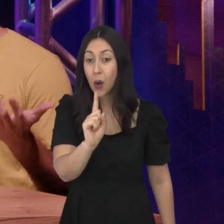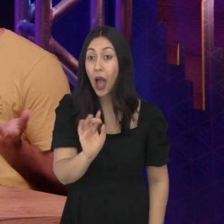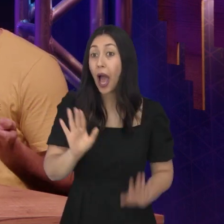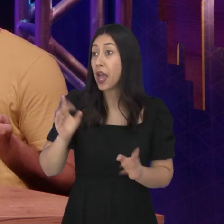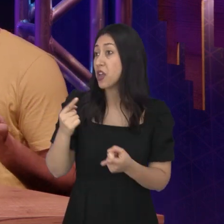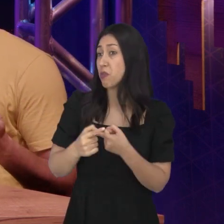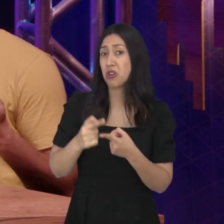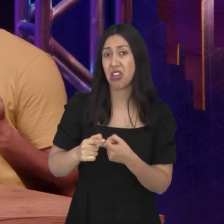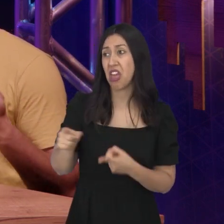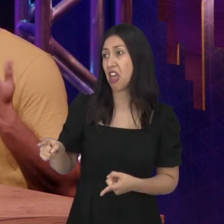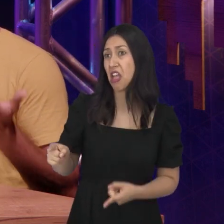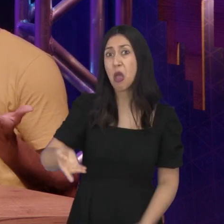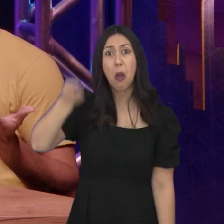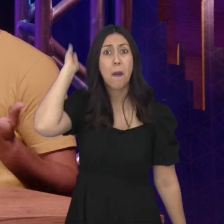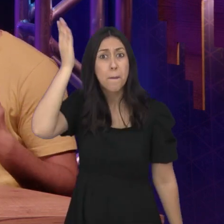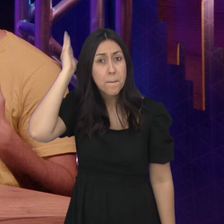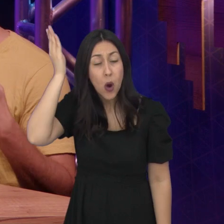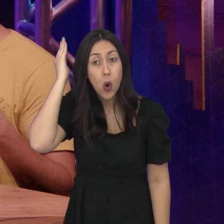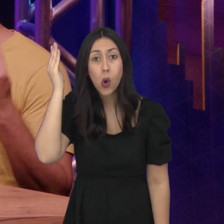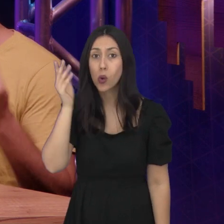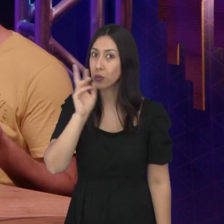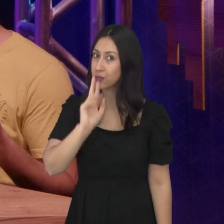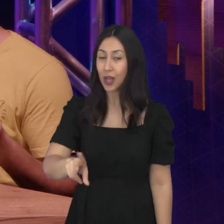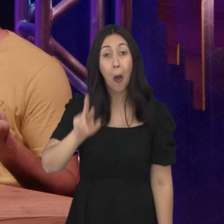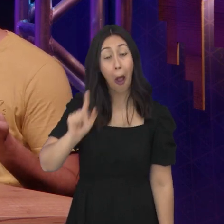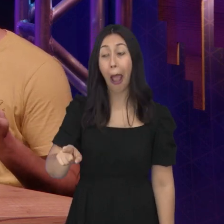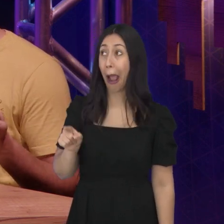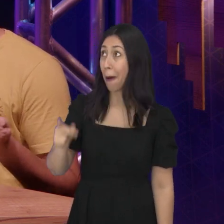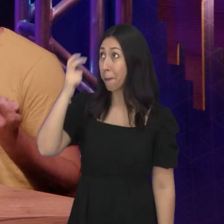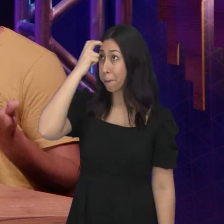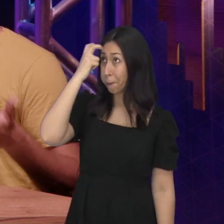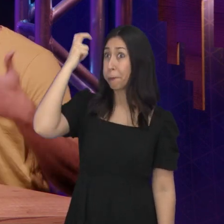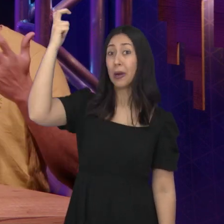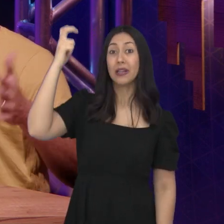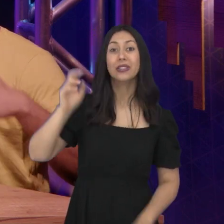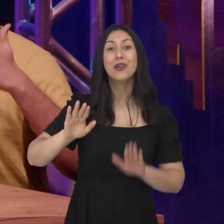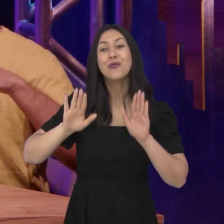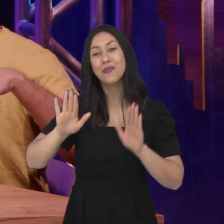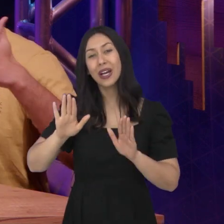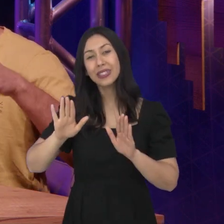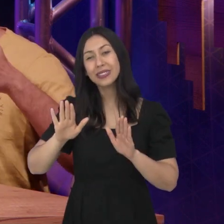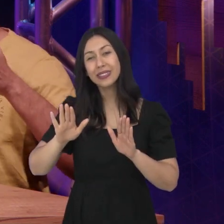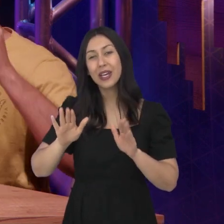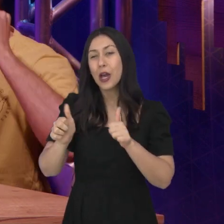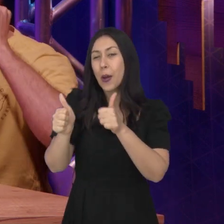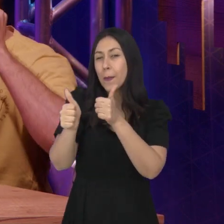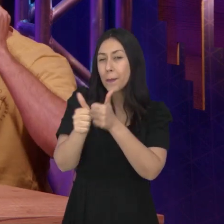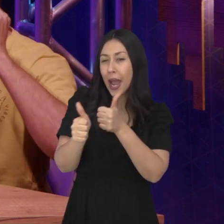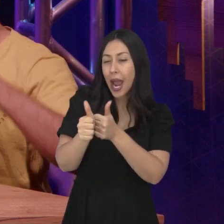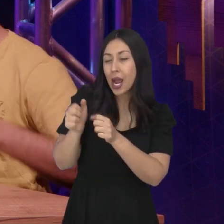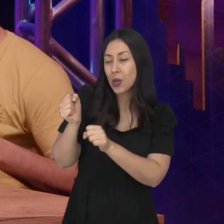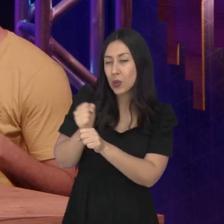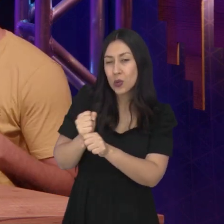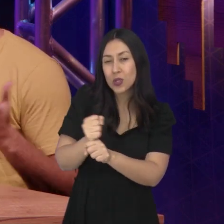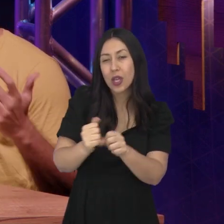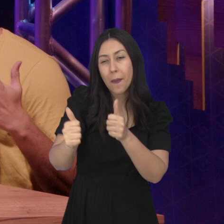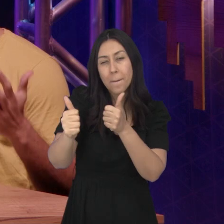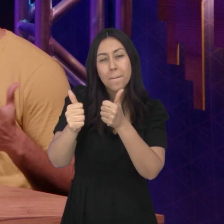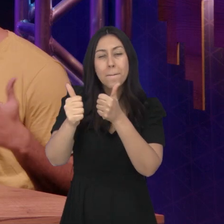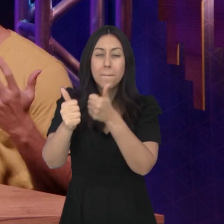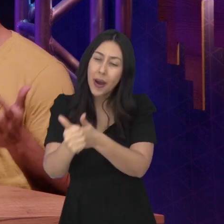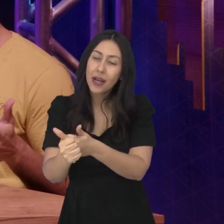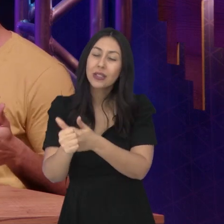não porque ele é burro, porque ele era muito inteligente, mas é porque nos últimos anos ali do